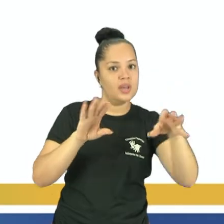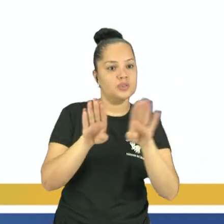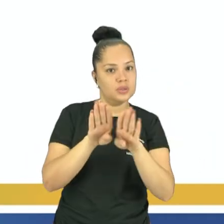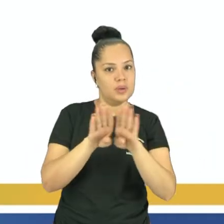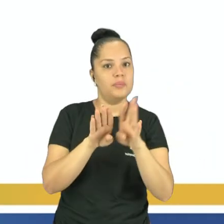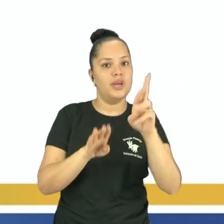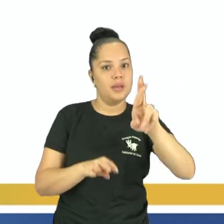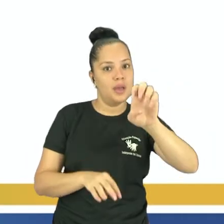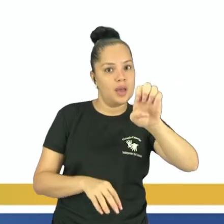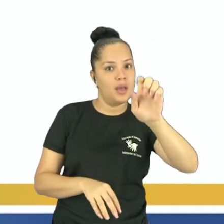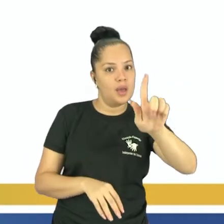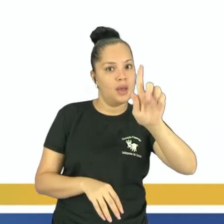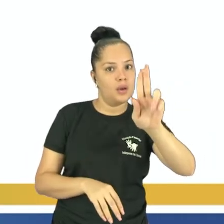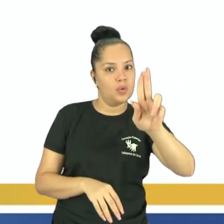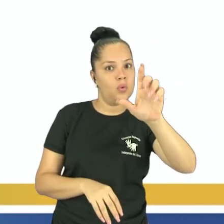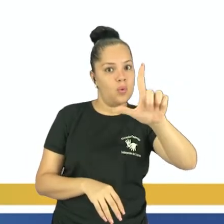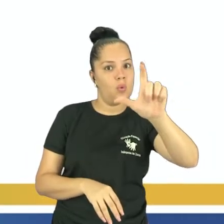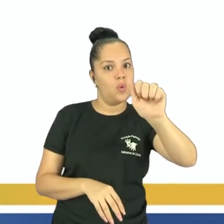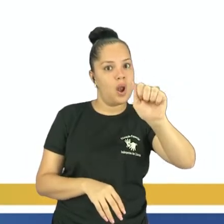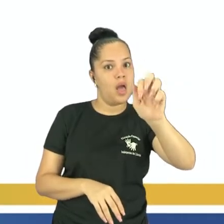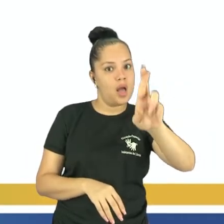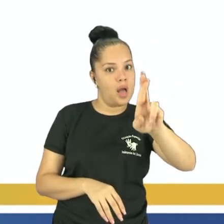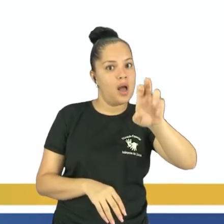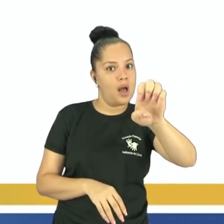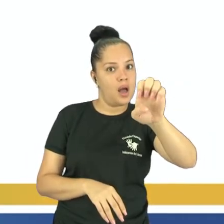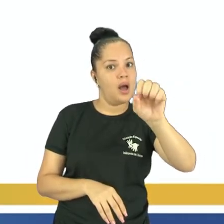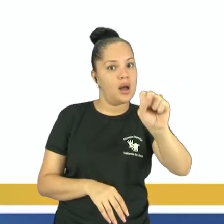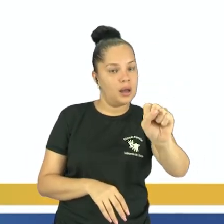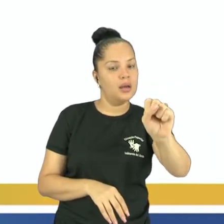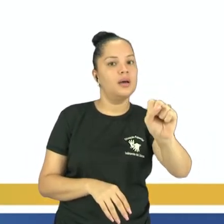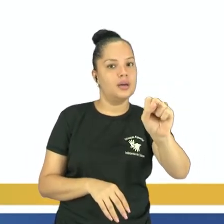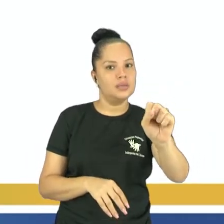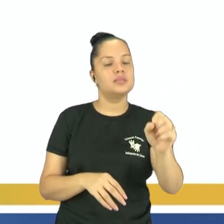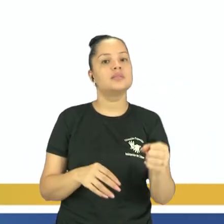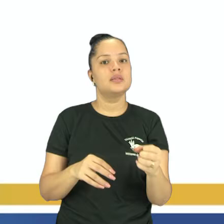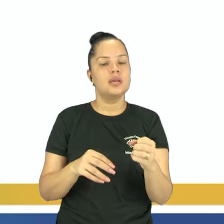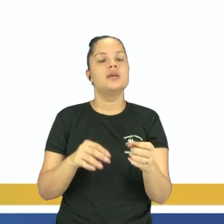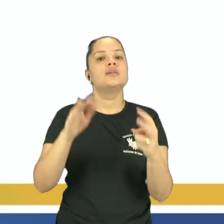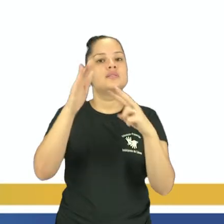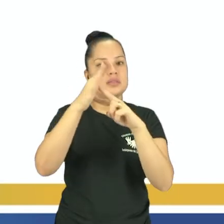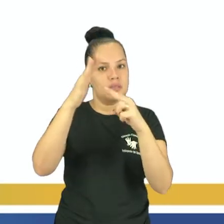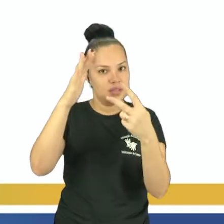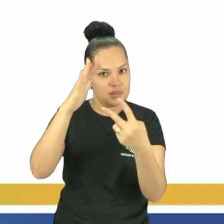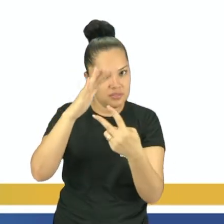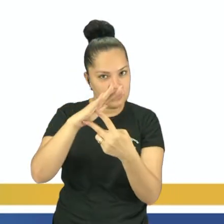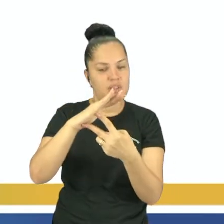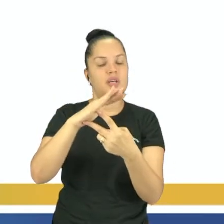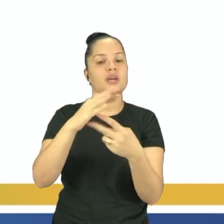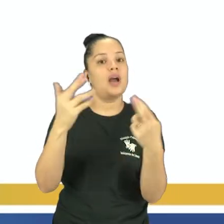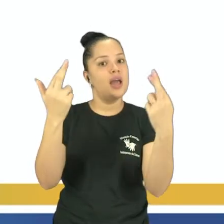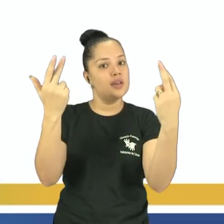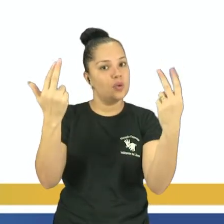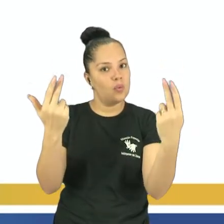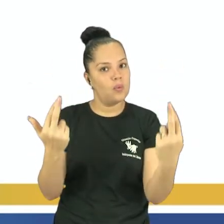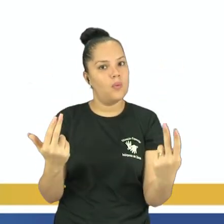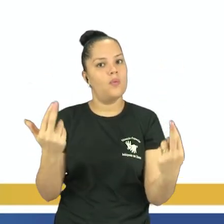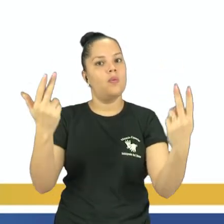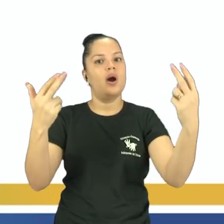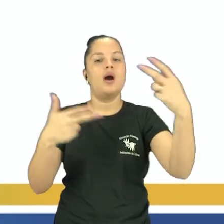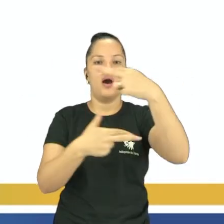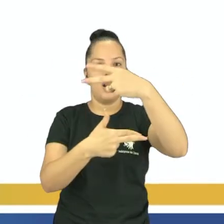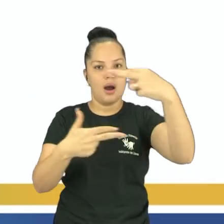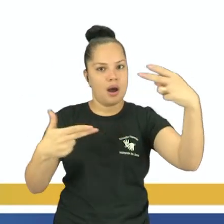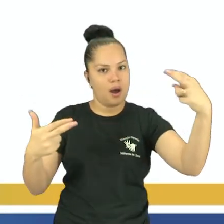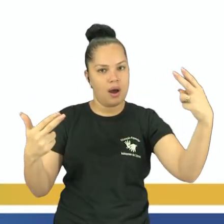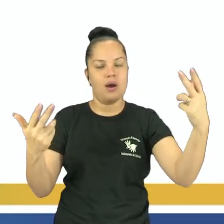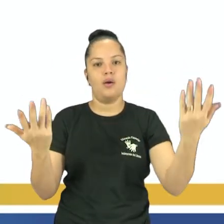regulares, né, quando eles apresentarem os lados e os ângulos congruentes, né, as duas coisas ao mesmo tempo, né, ou seja, ao mesmo tempo